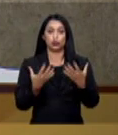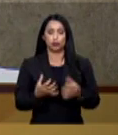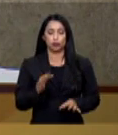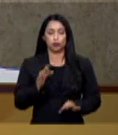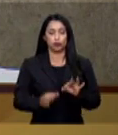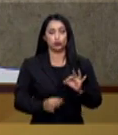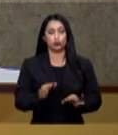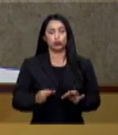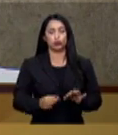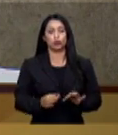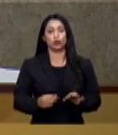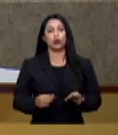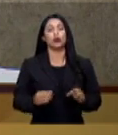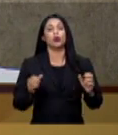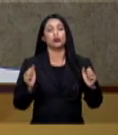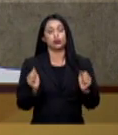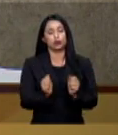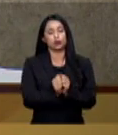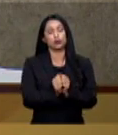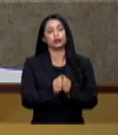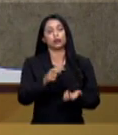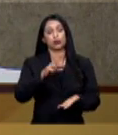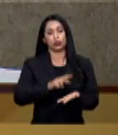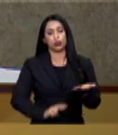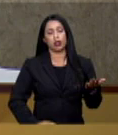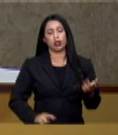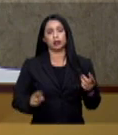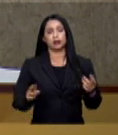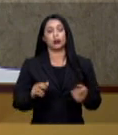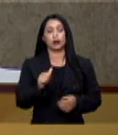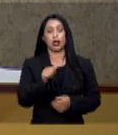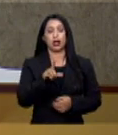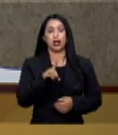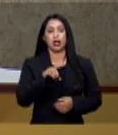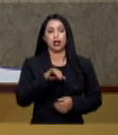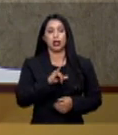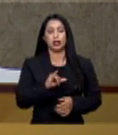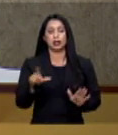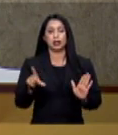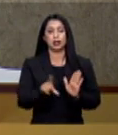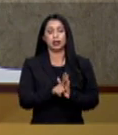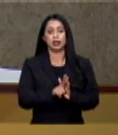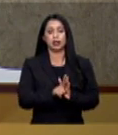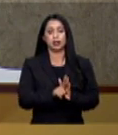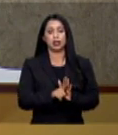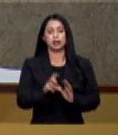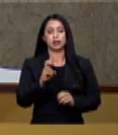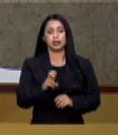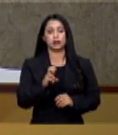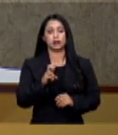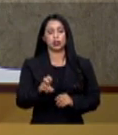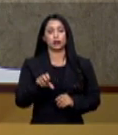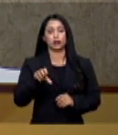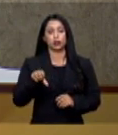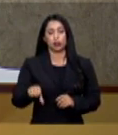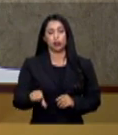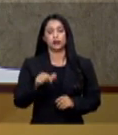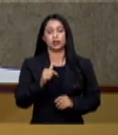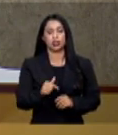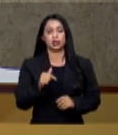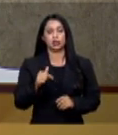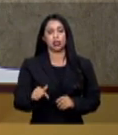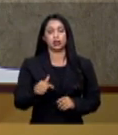toto, acompanhando o relator para declarar a inconstitucionalidade das leis complementares 559 e